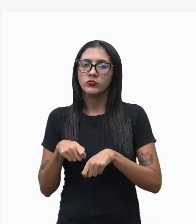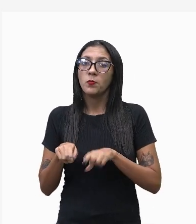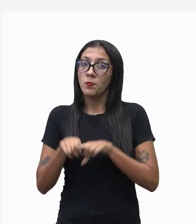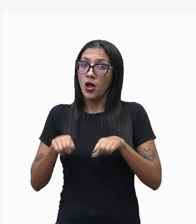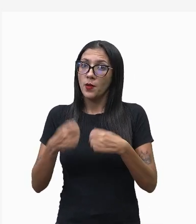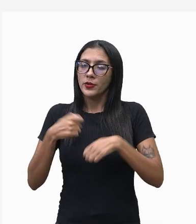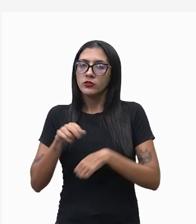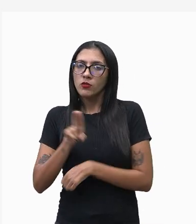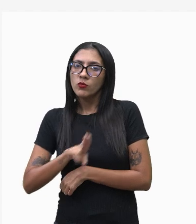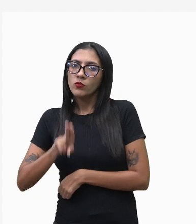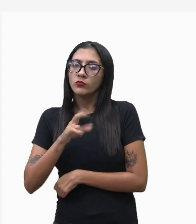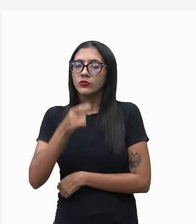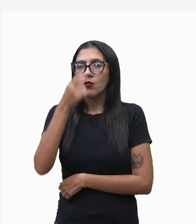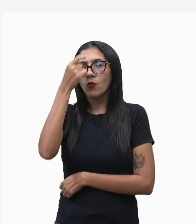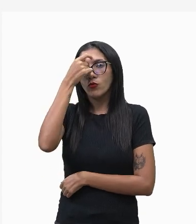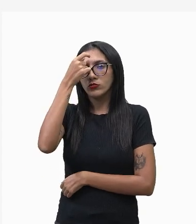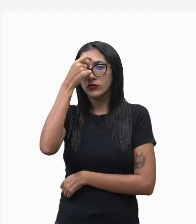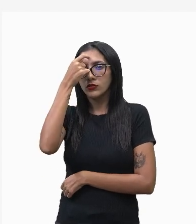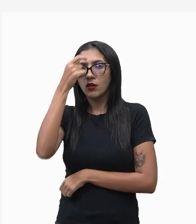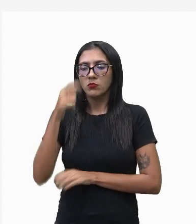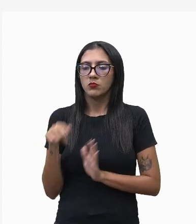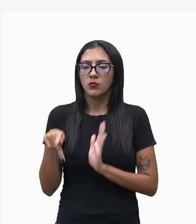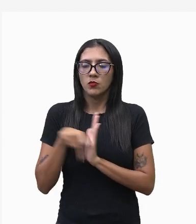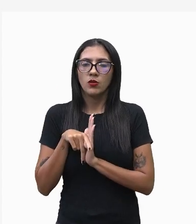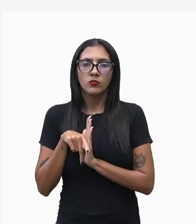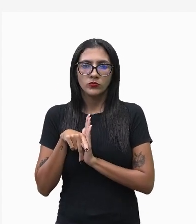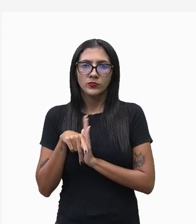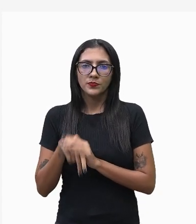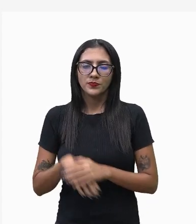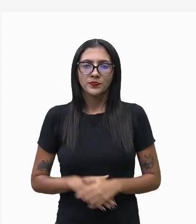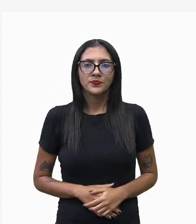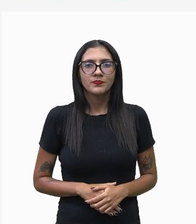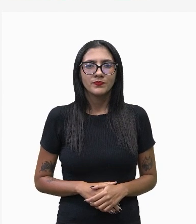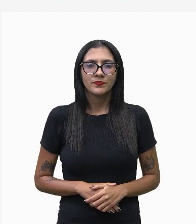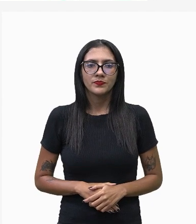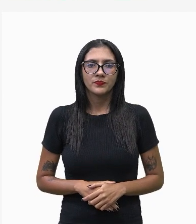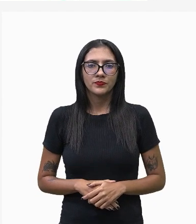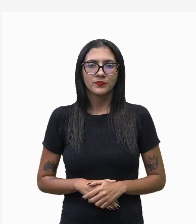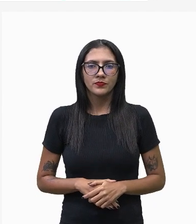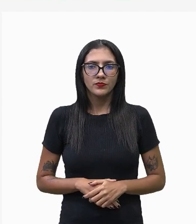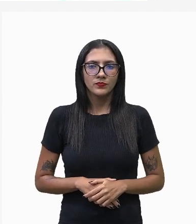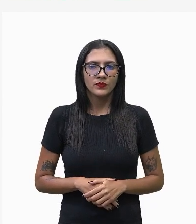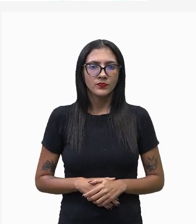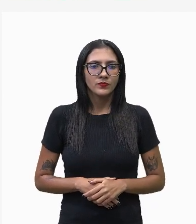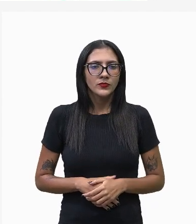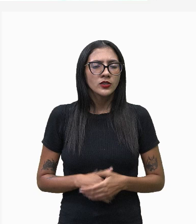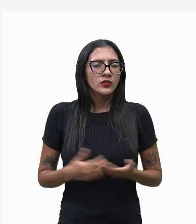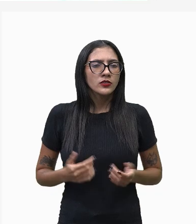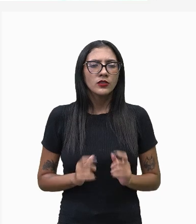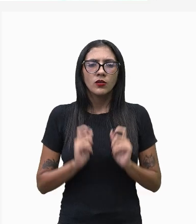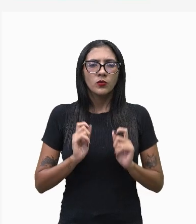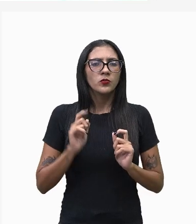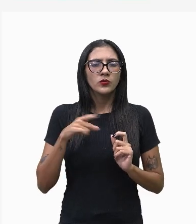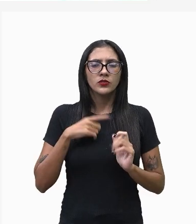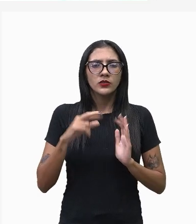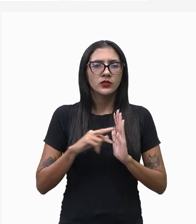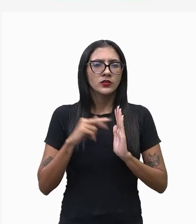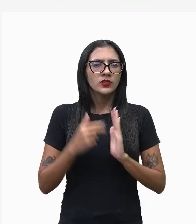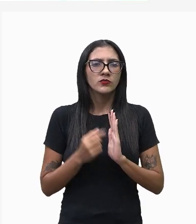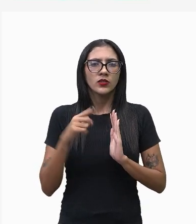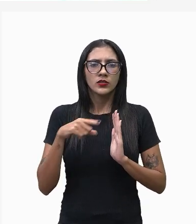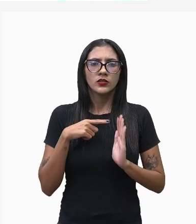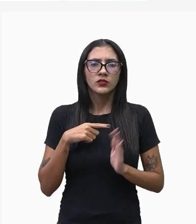seja um uso sustentável. Então, o que seriam essas unidades de conservação, de